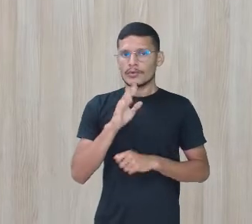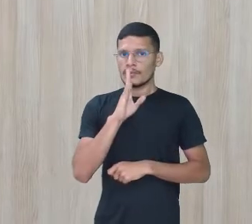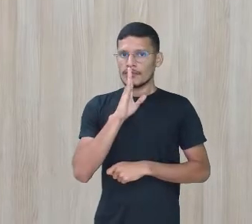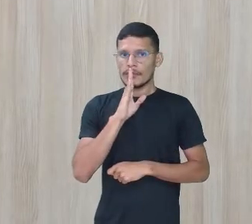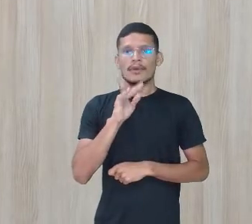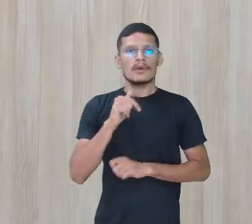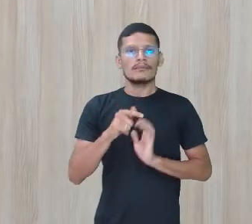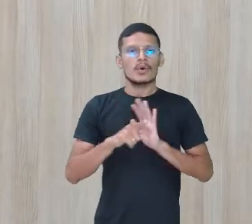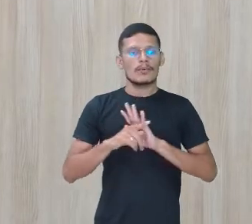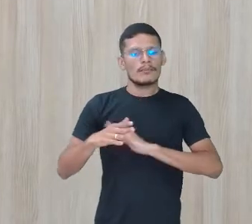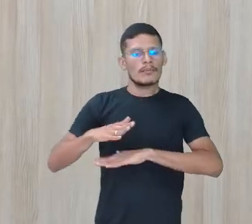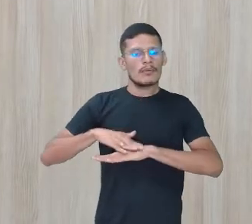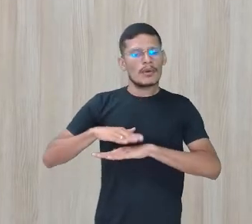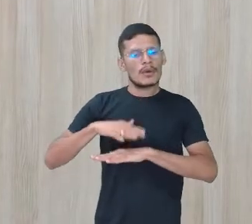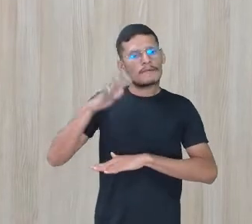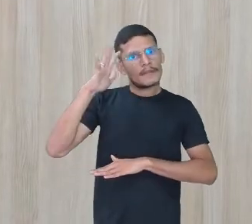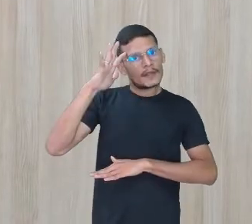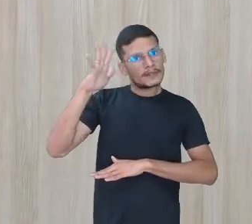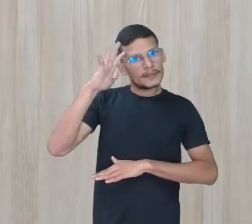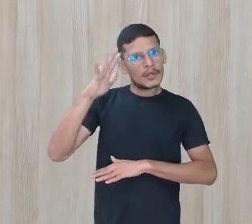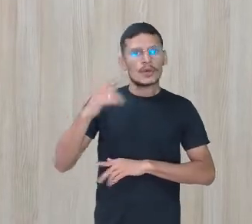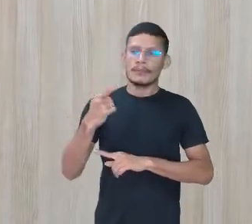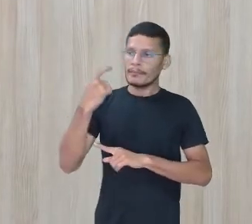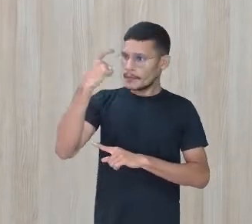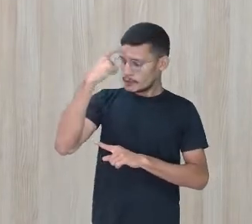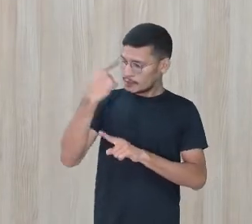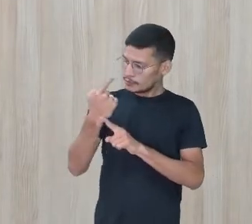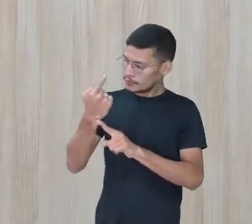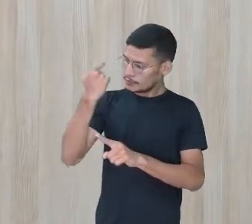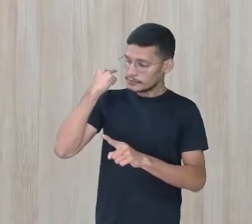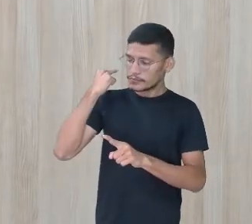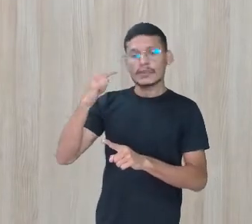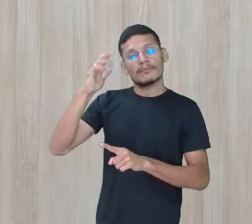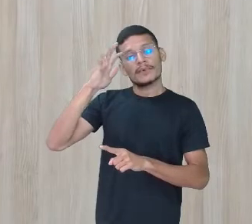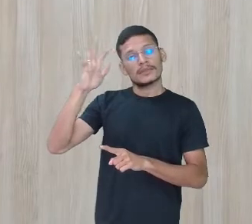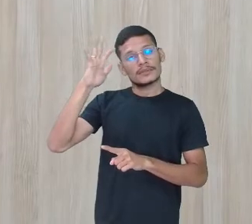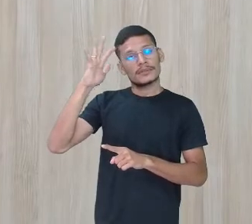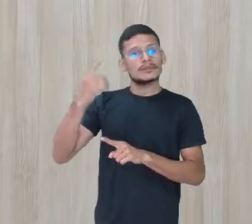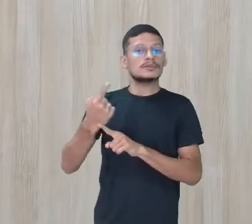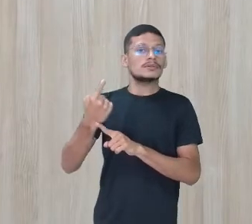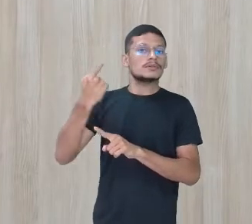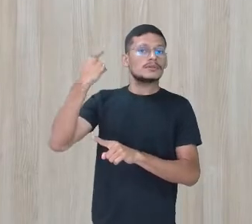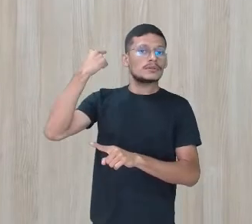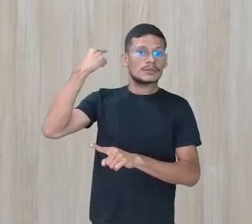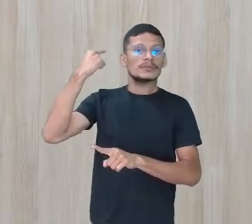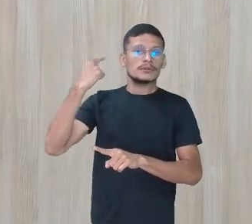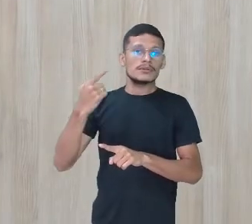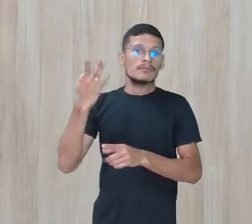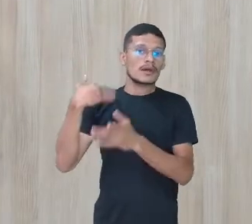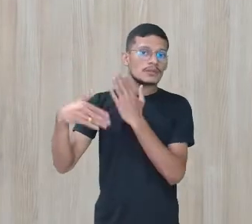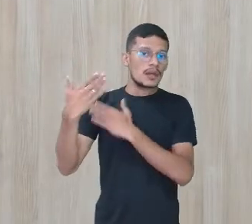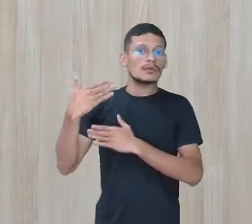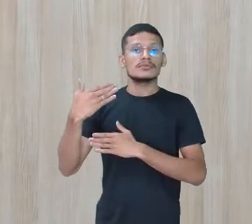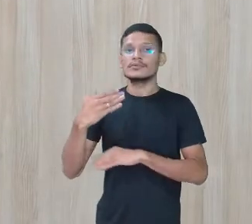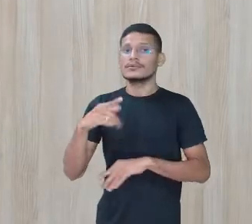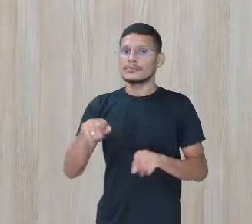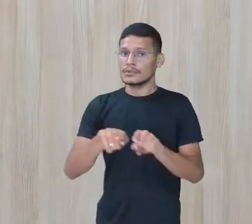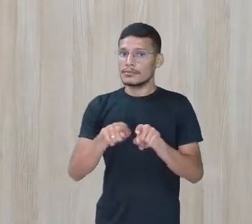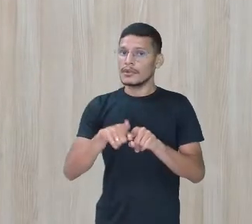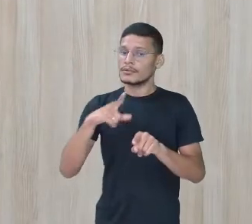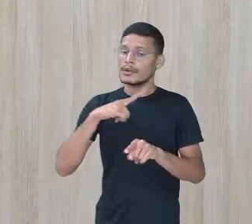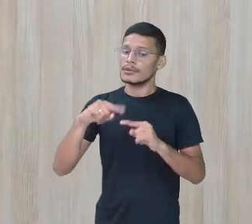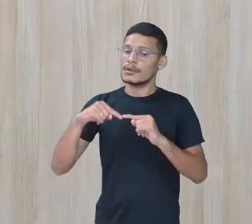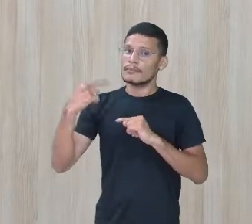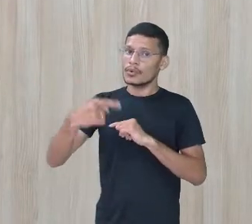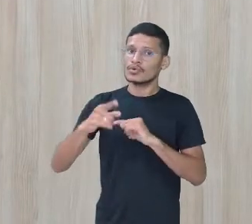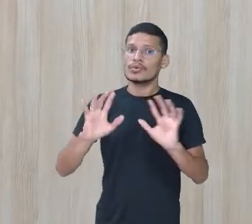momento de reflexão, de pensar sobre os antepassados, né, de evocar esse passado. E depois há um momento de